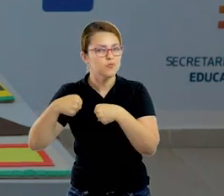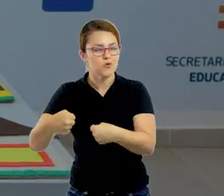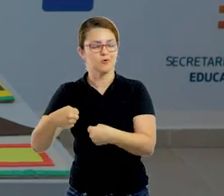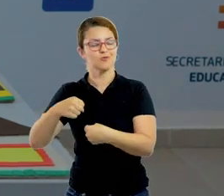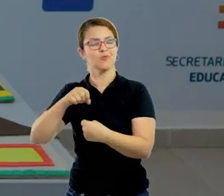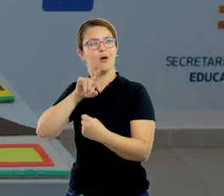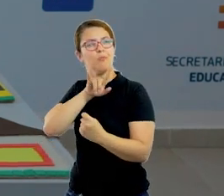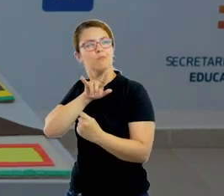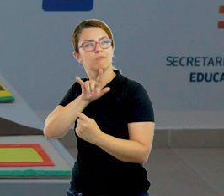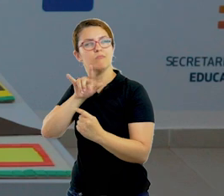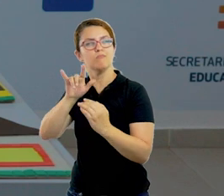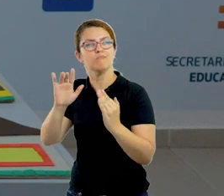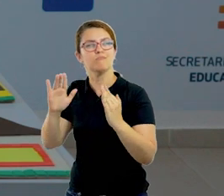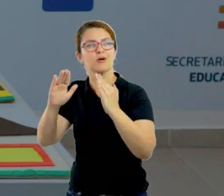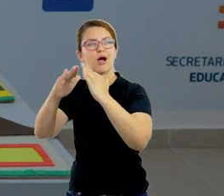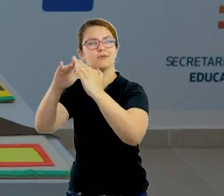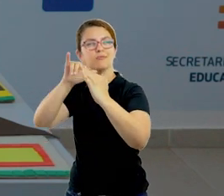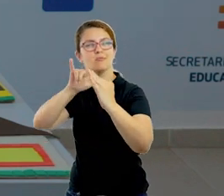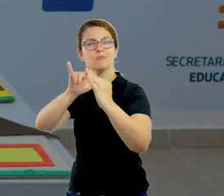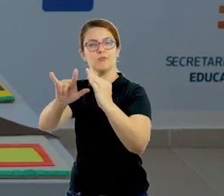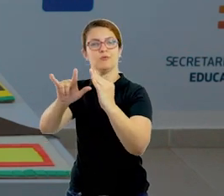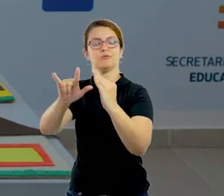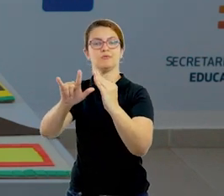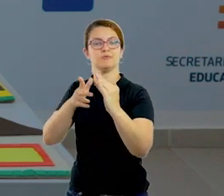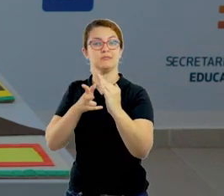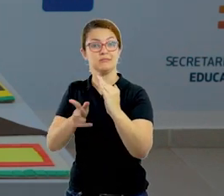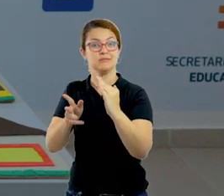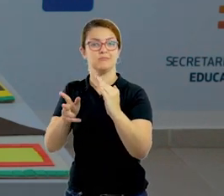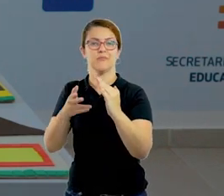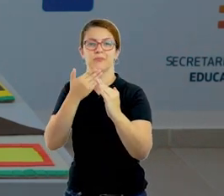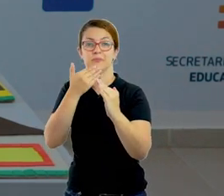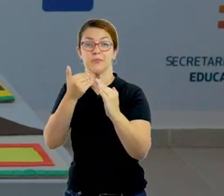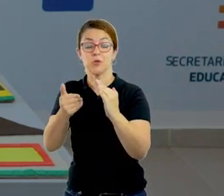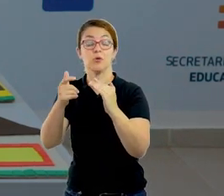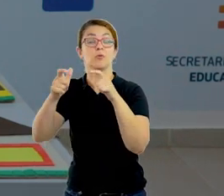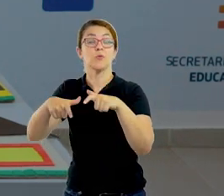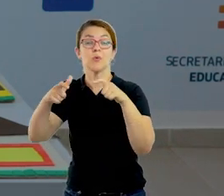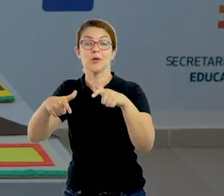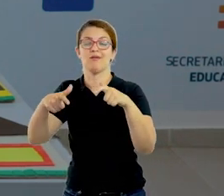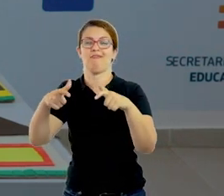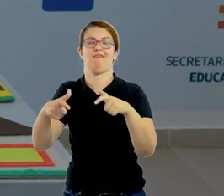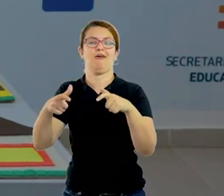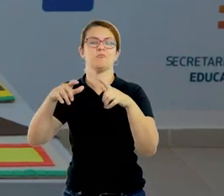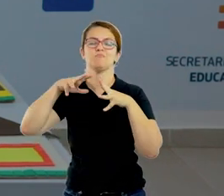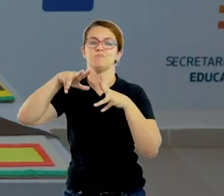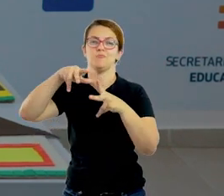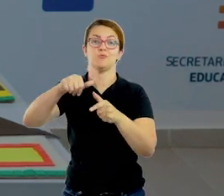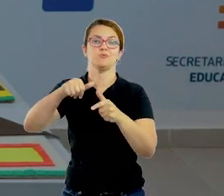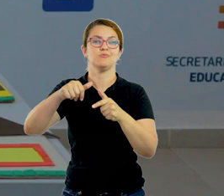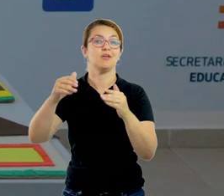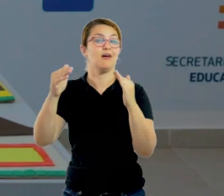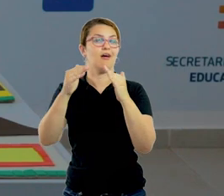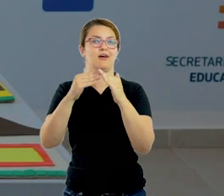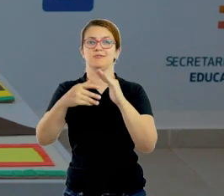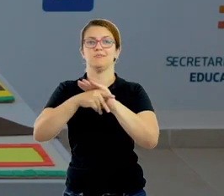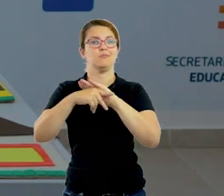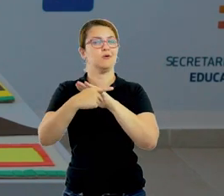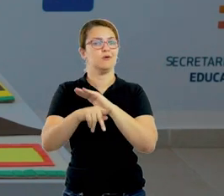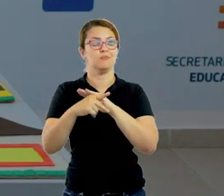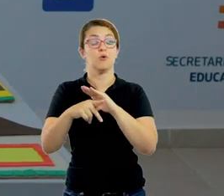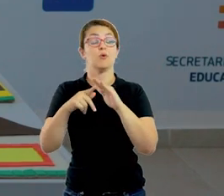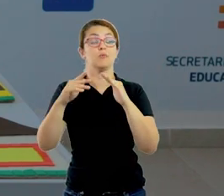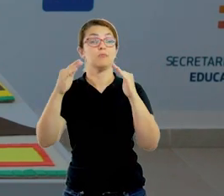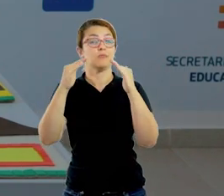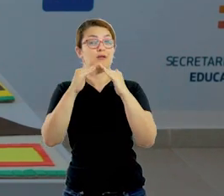amor, porque é a casa que nos acolhe. É o melhor lugar do mundo para nós, é a nossa casa, não existe